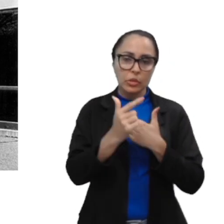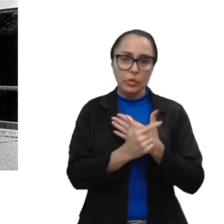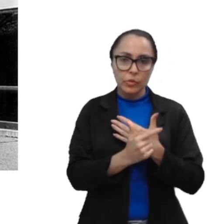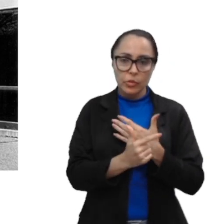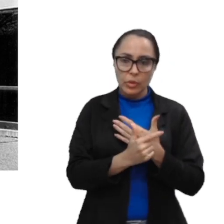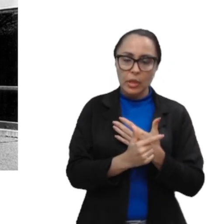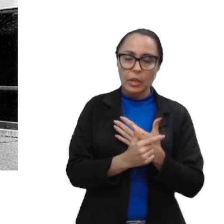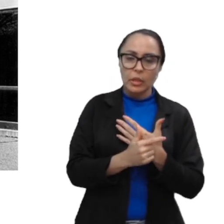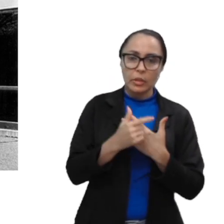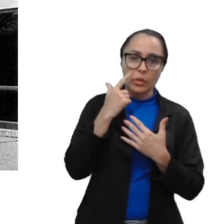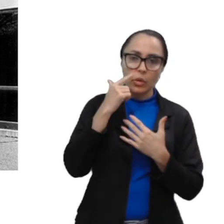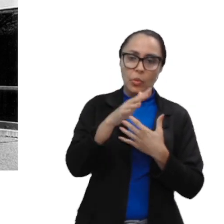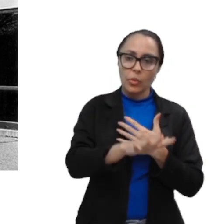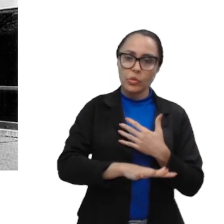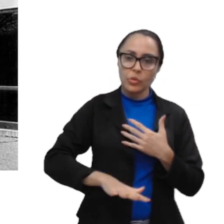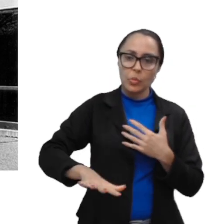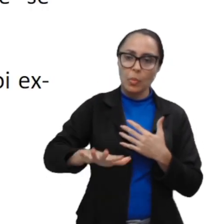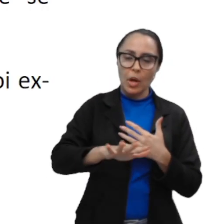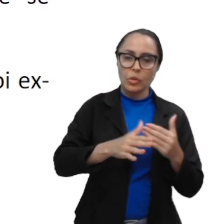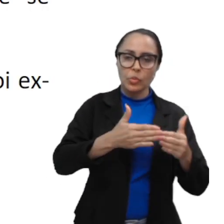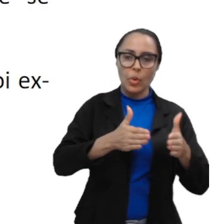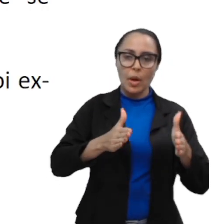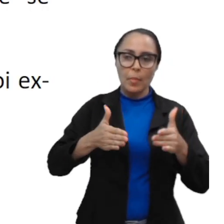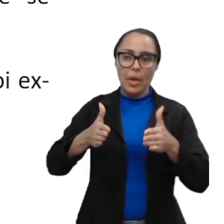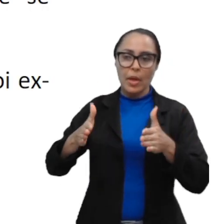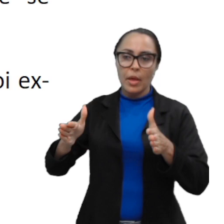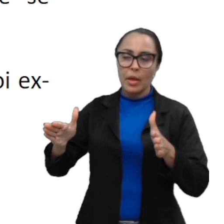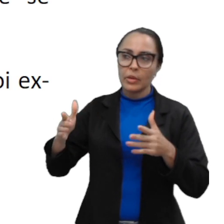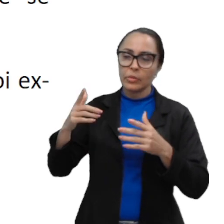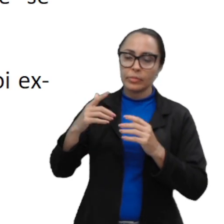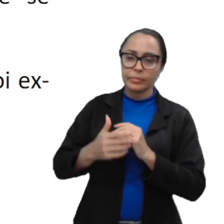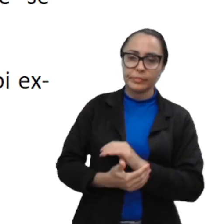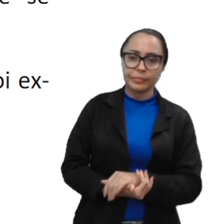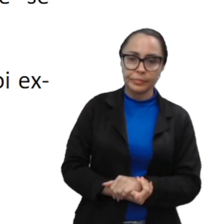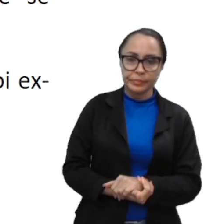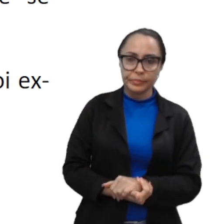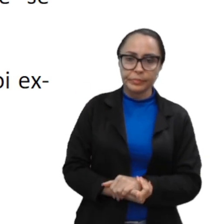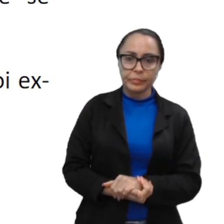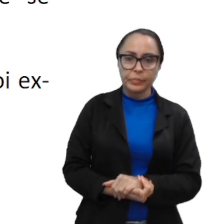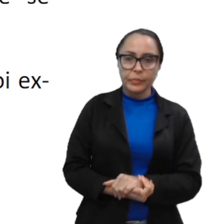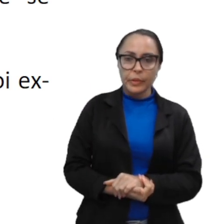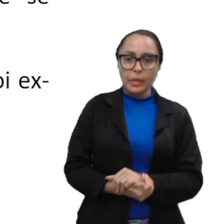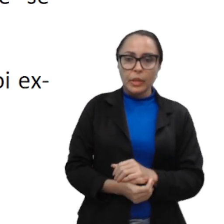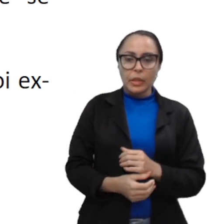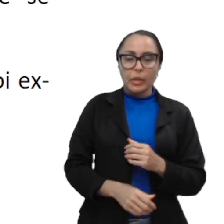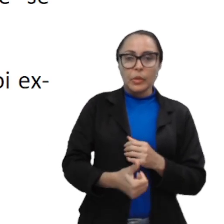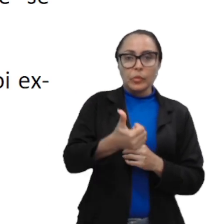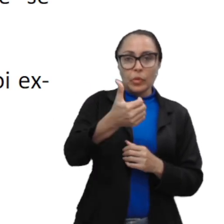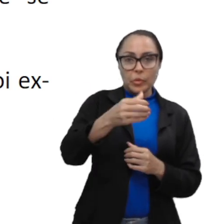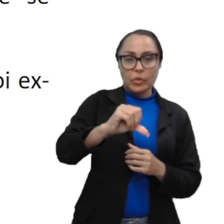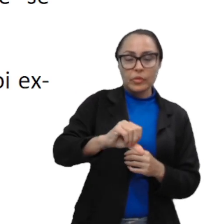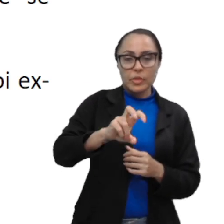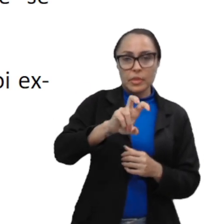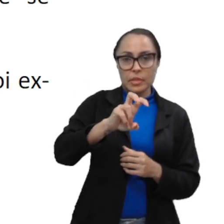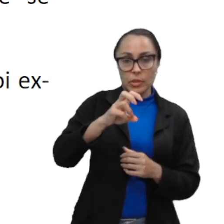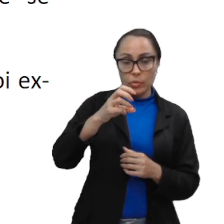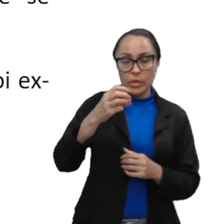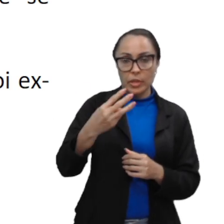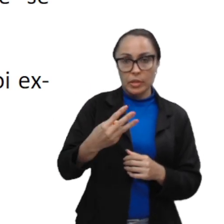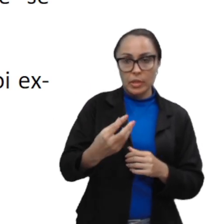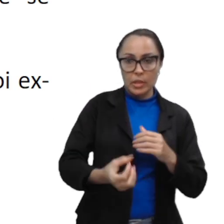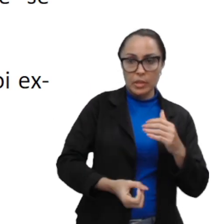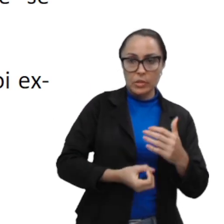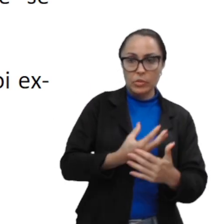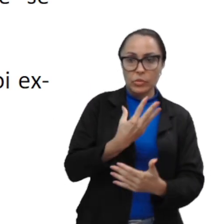funcionalidade, espaços muito abertos, muita claridade, né? Ela foi fundada em 1953, né,